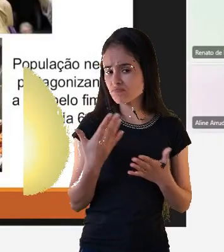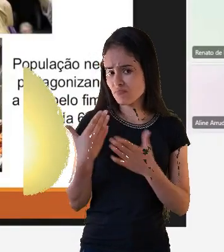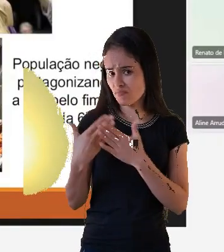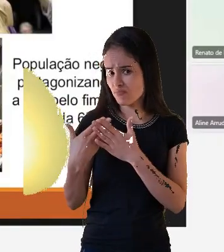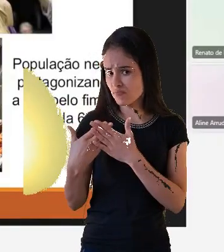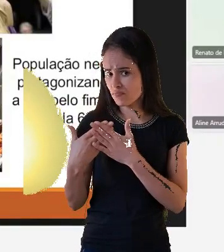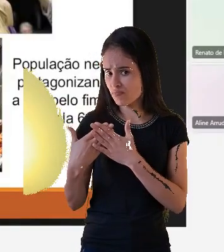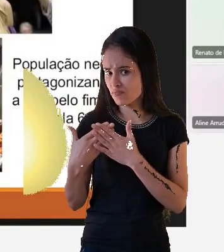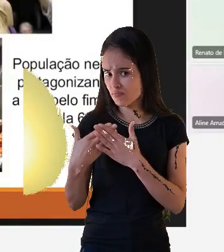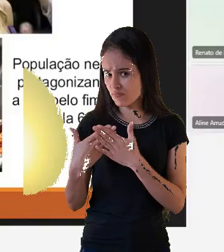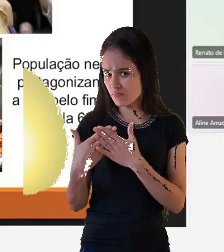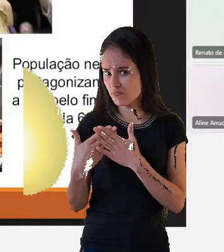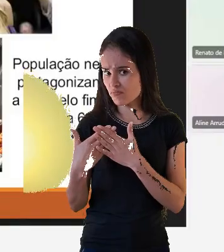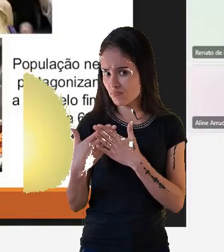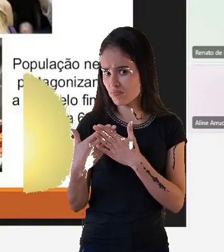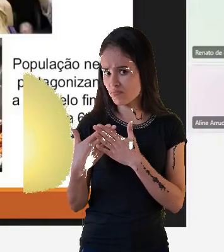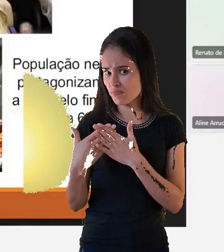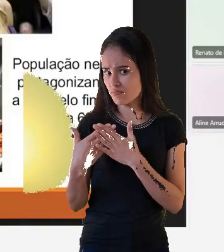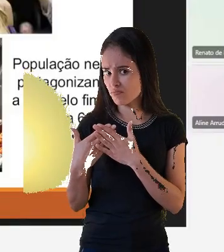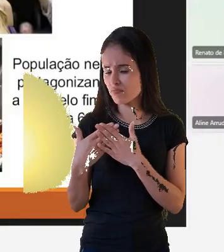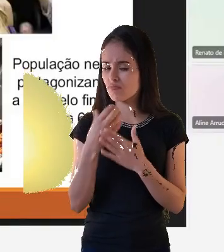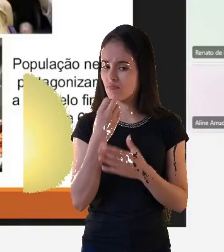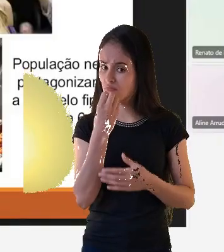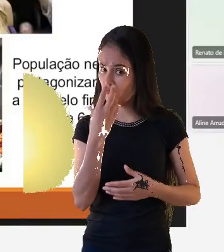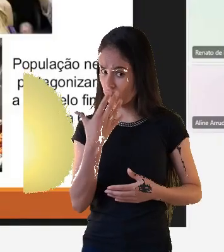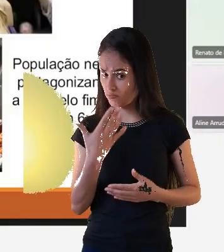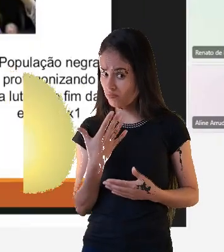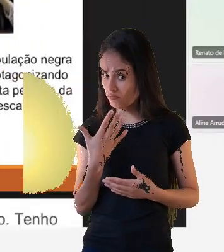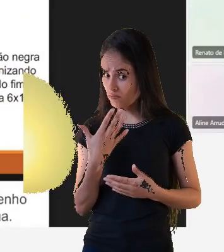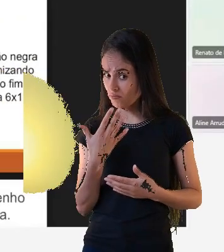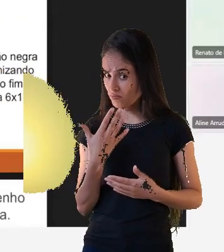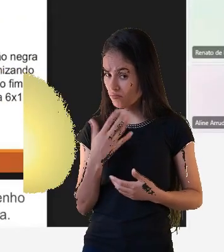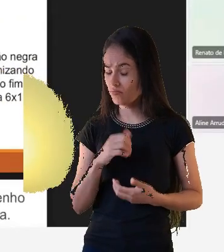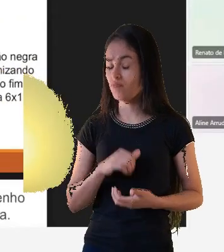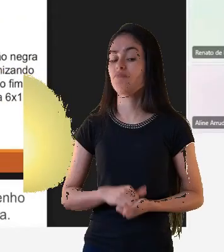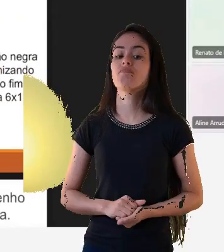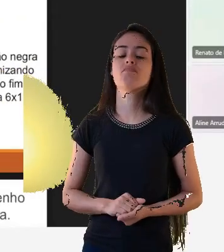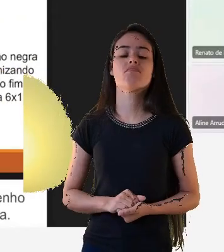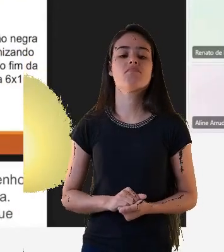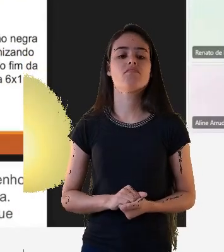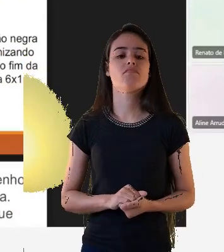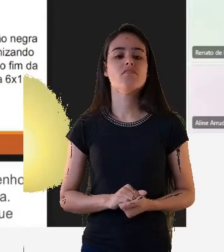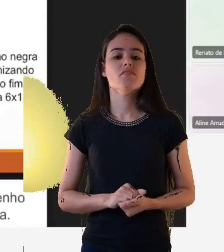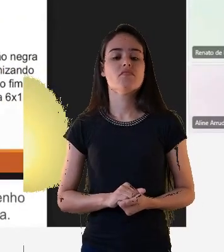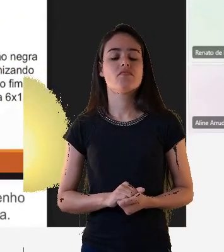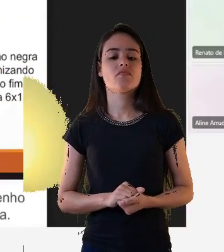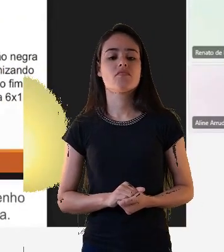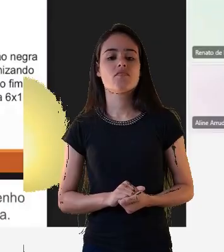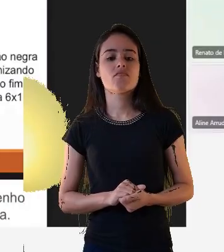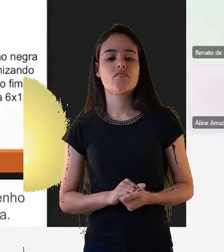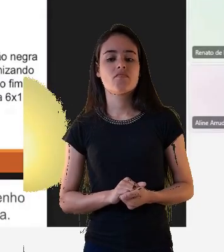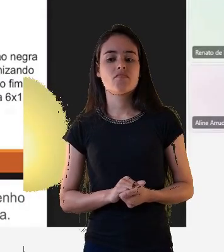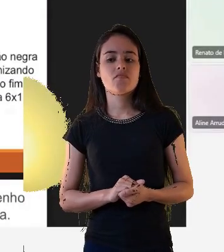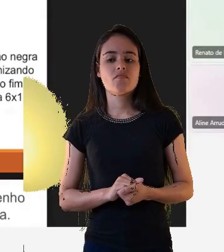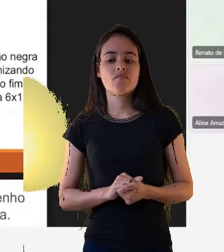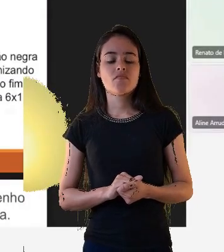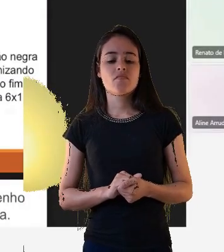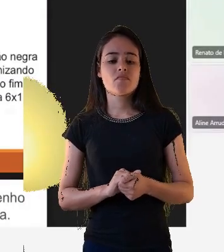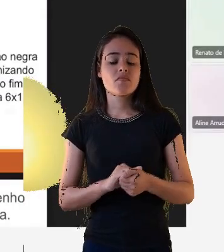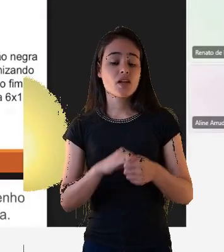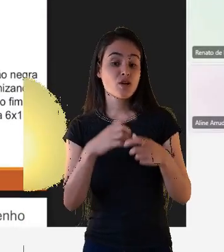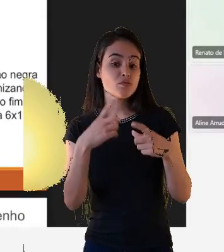escolarização que, assim, pouquíssimas pessoas do meu convívio, né? Isso, lógico, tirando as pessoas do meu trabalho,